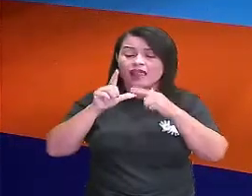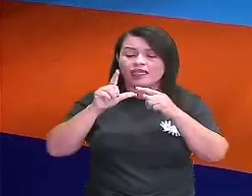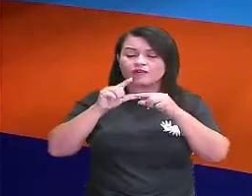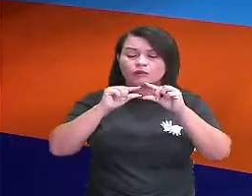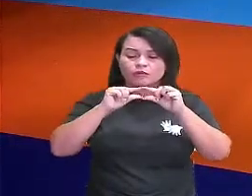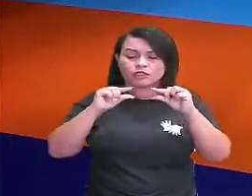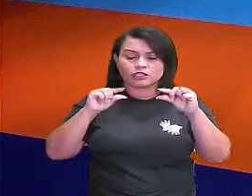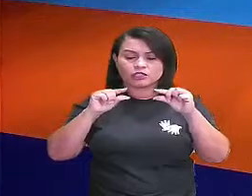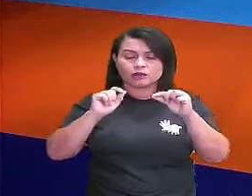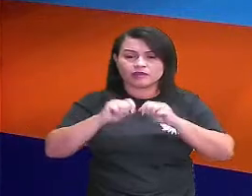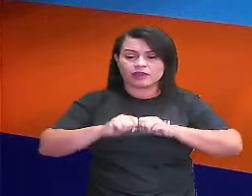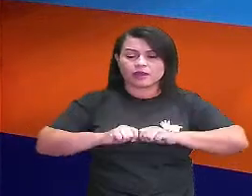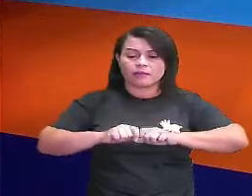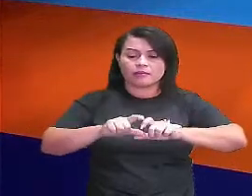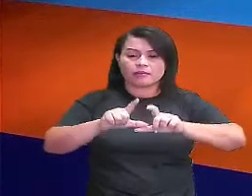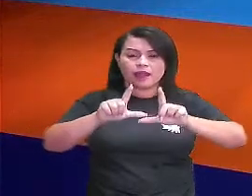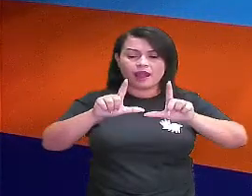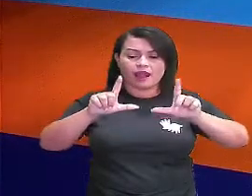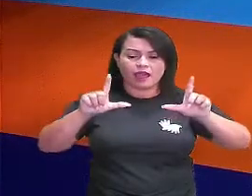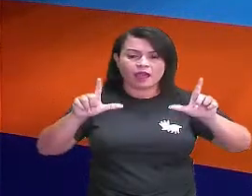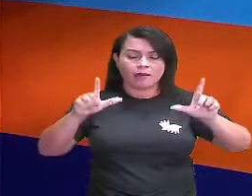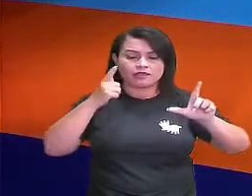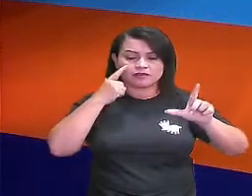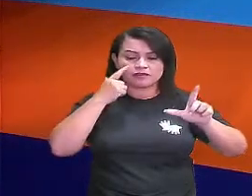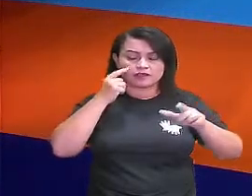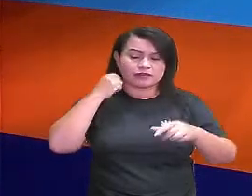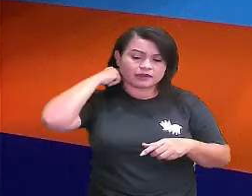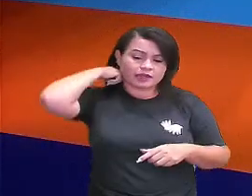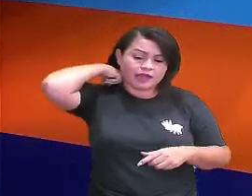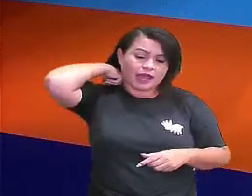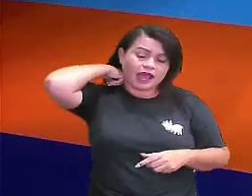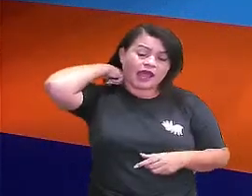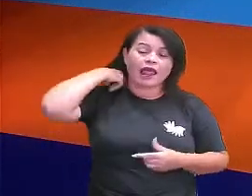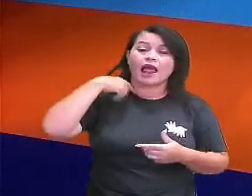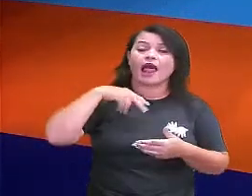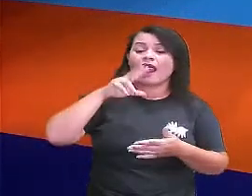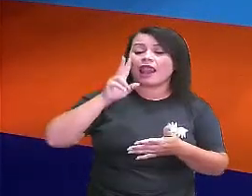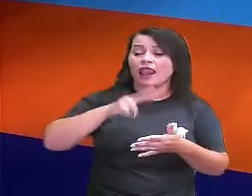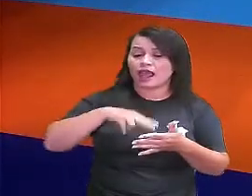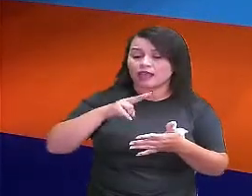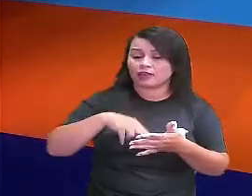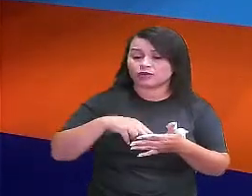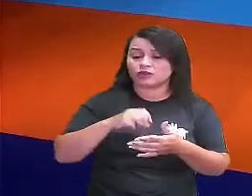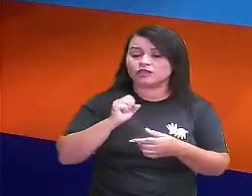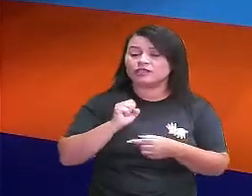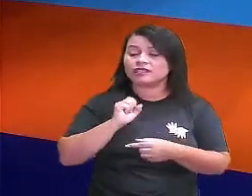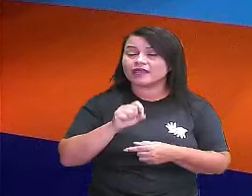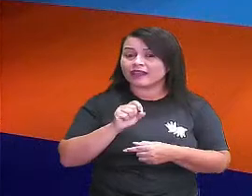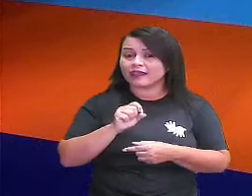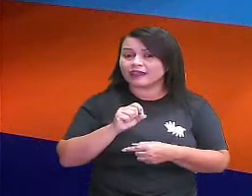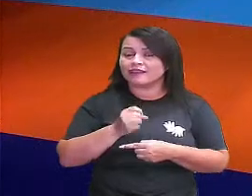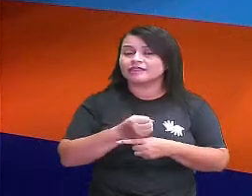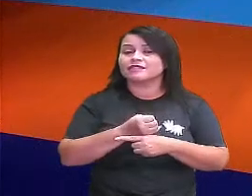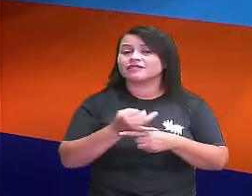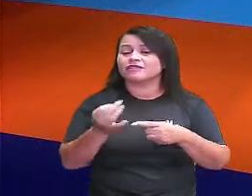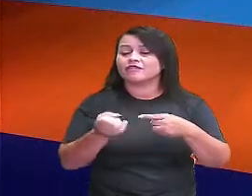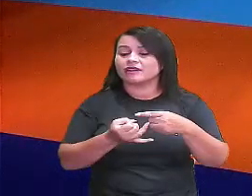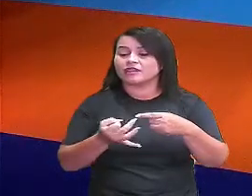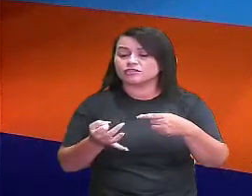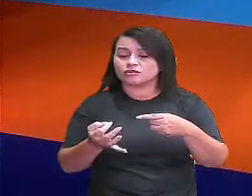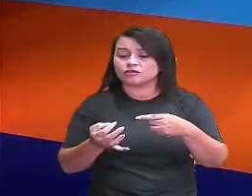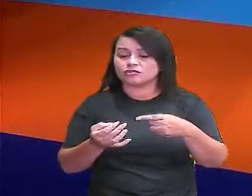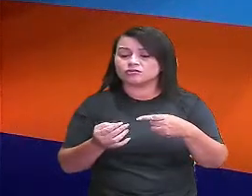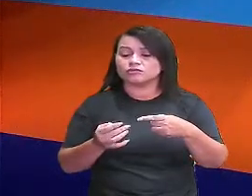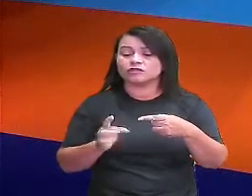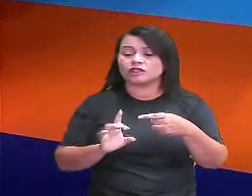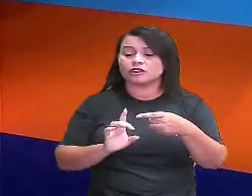a gente vai ampliar para você poder acompanhar com a gente, ó. Leitura de frações com denominadores de 2 até 9.